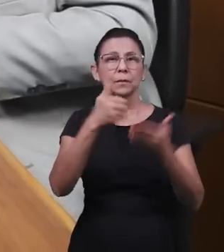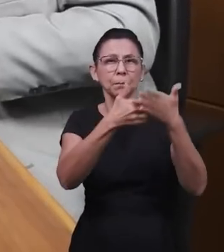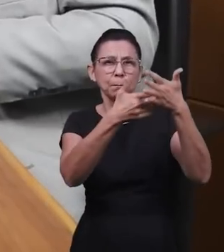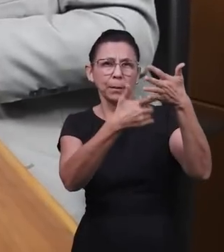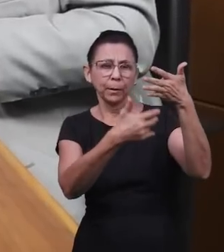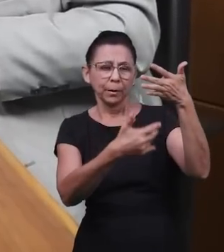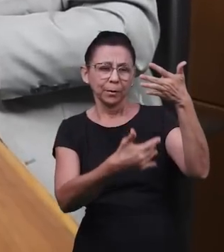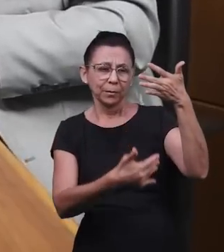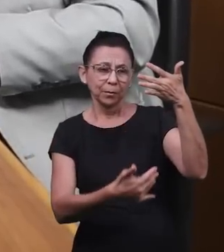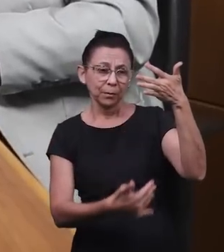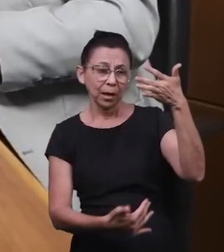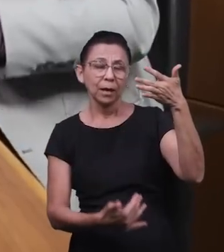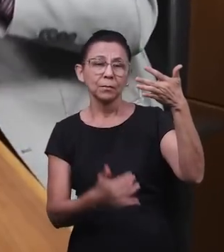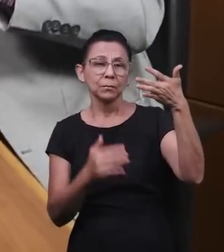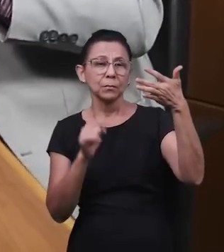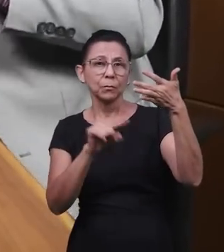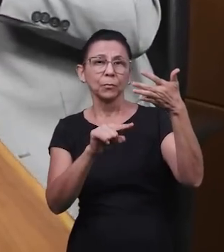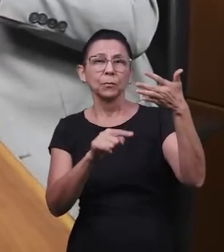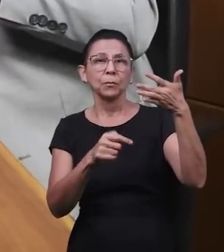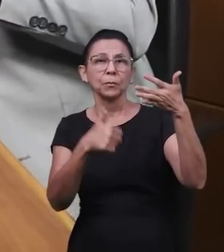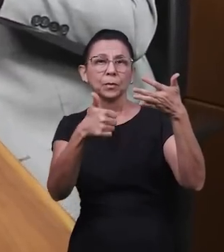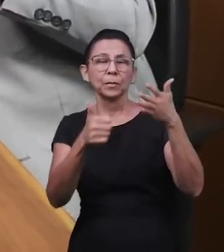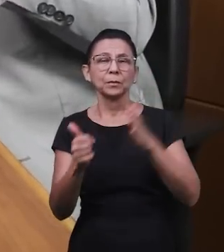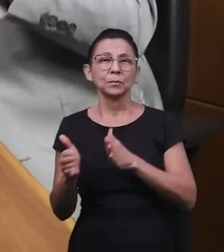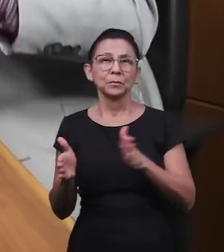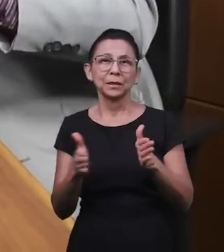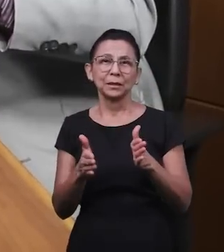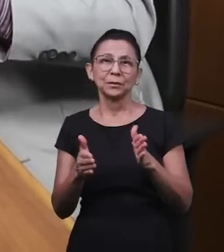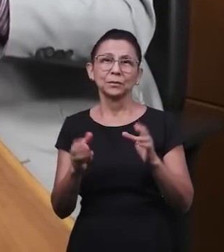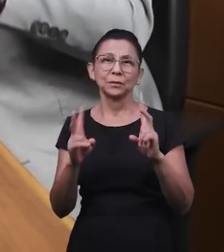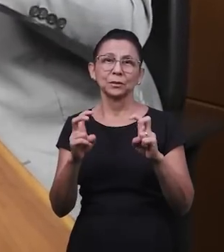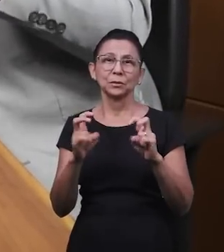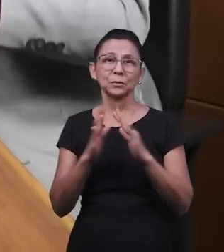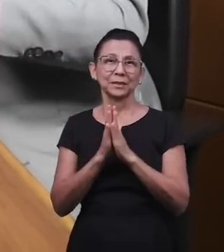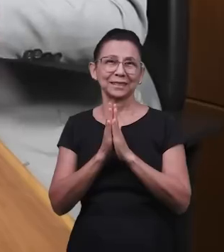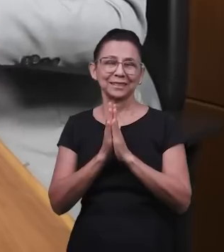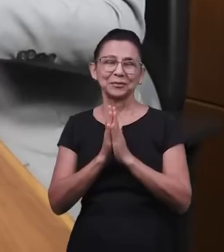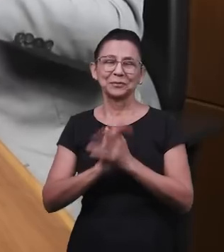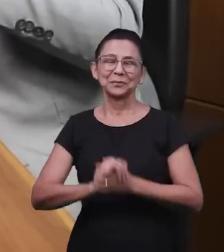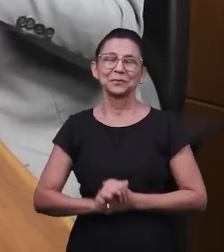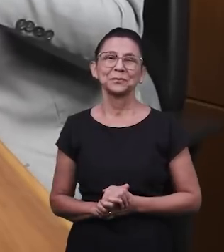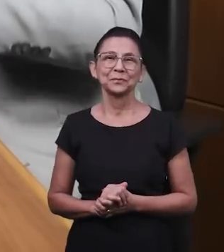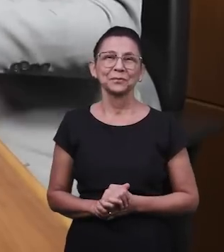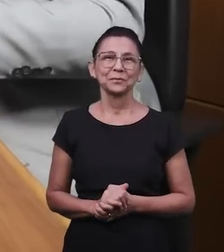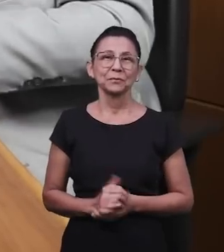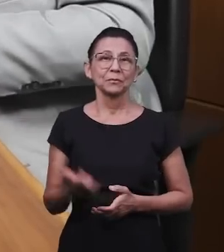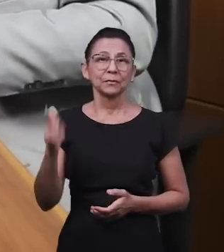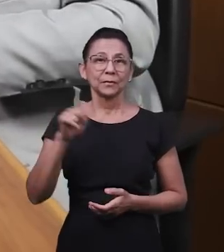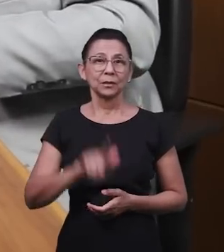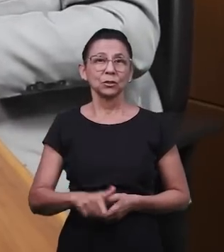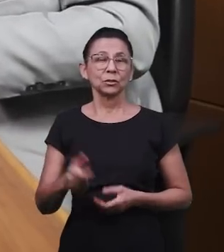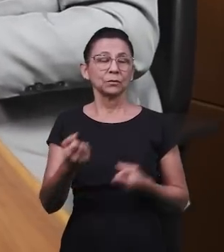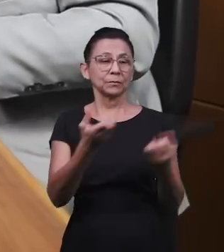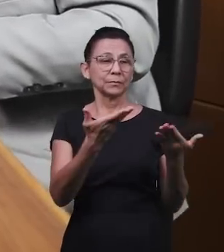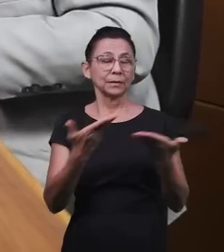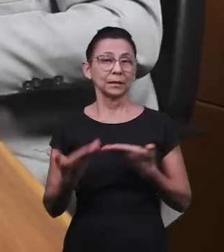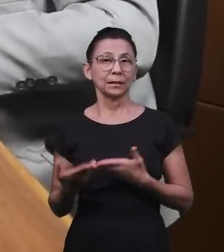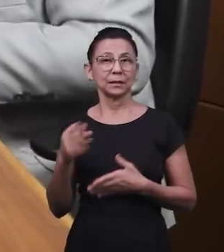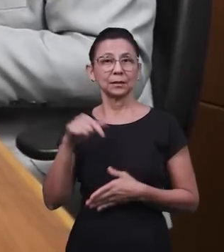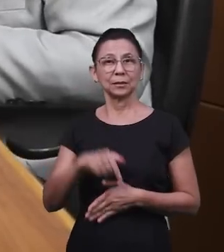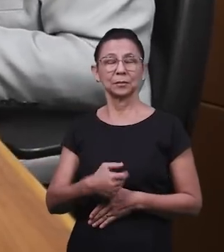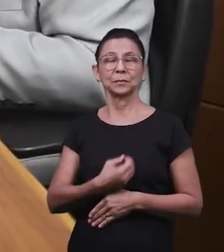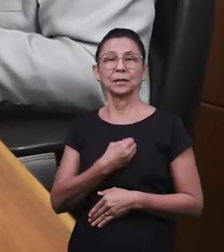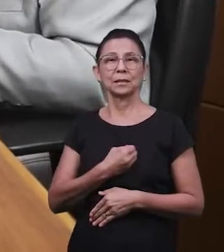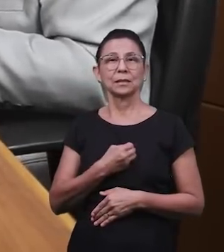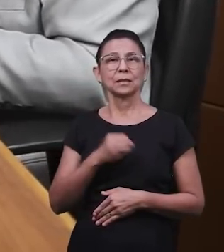Bíblicas. Você entra lá e assiste a primeira edição onde nós falamos sobre oração. E mais uma vez, nós recebemos aqui o pastor Luiz Eugênio. Luiz,